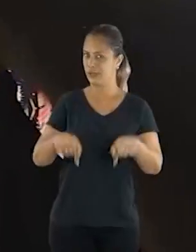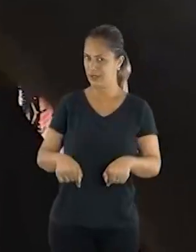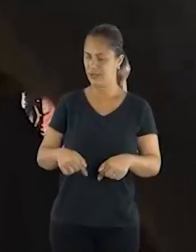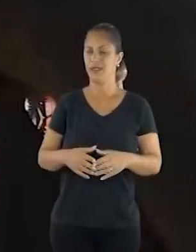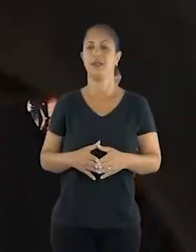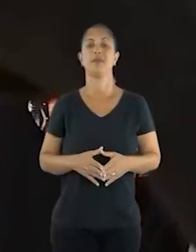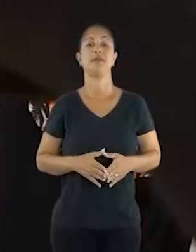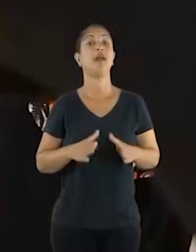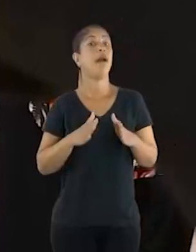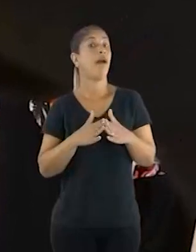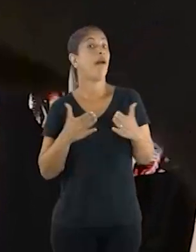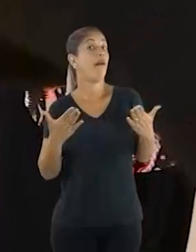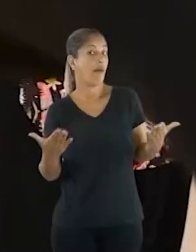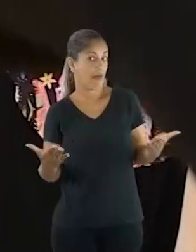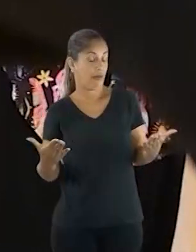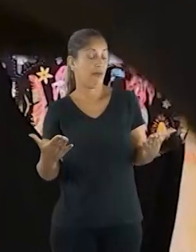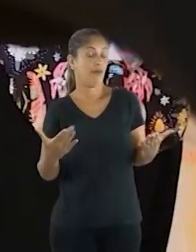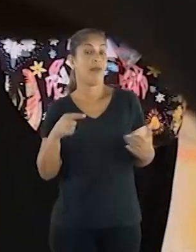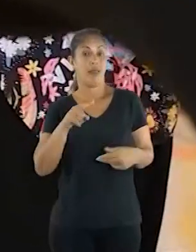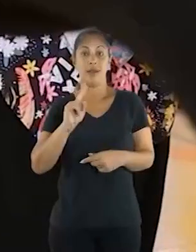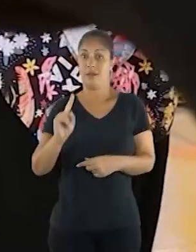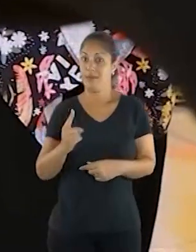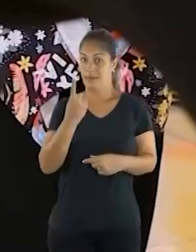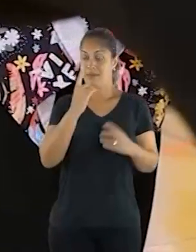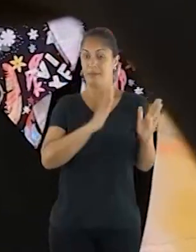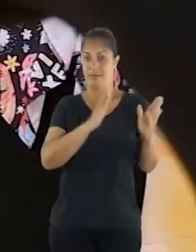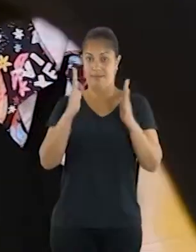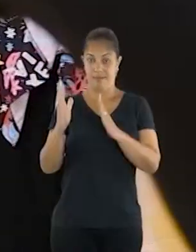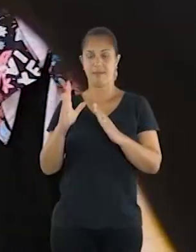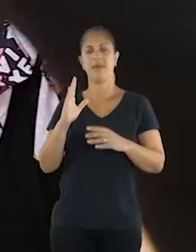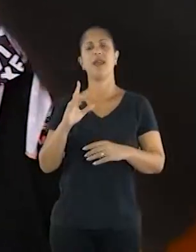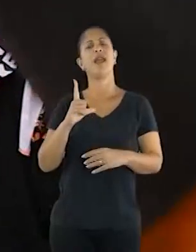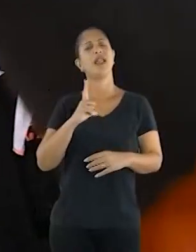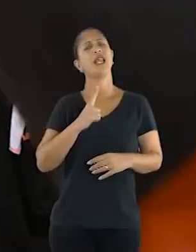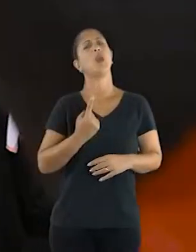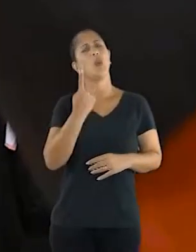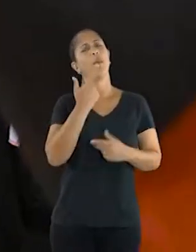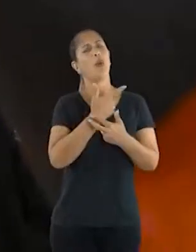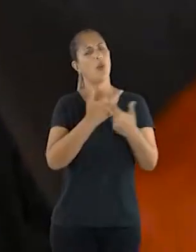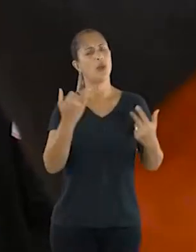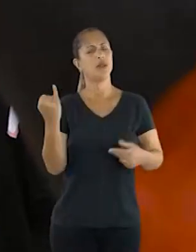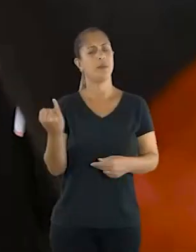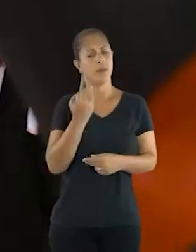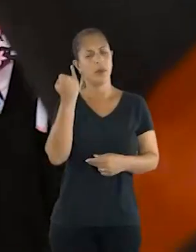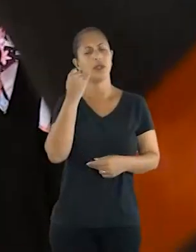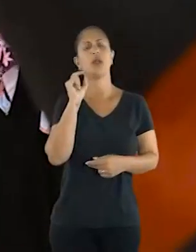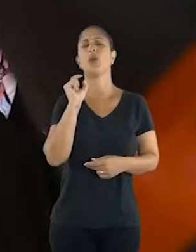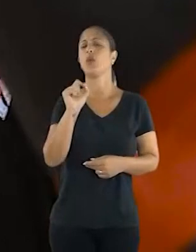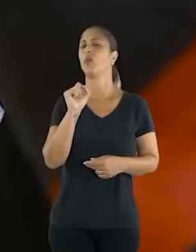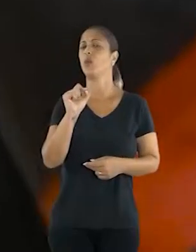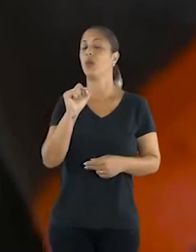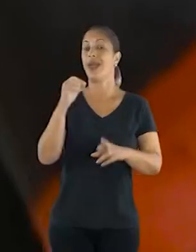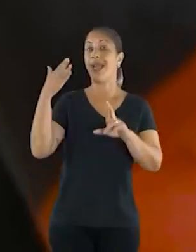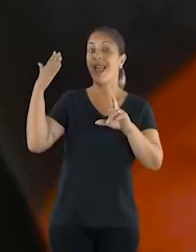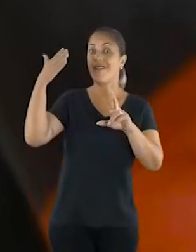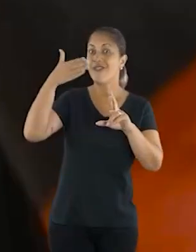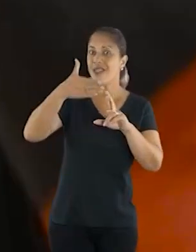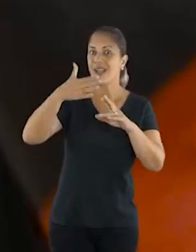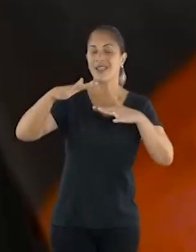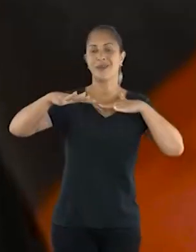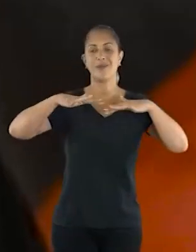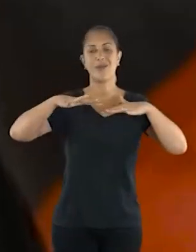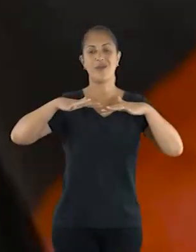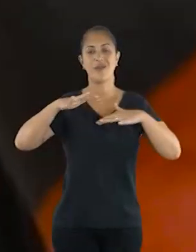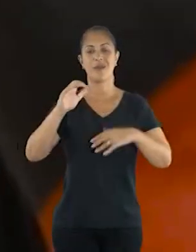Recife. E aí, essa era a primeira parte. E tinha uma coisa muito importante, que são as referências do